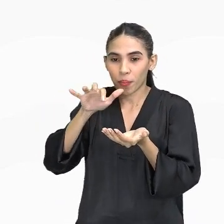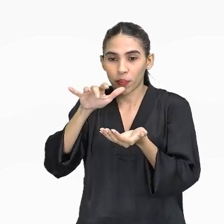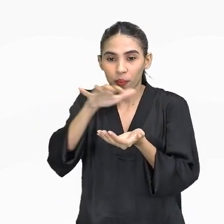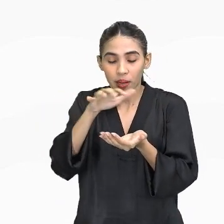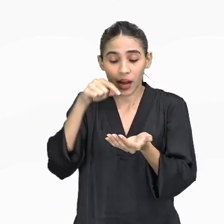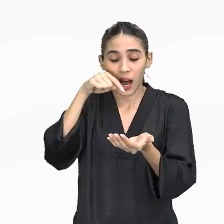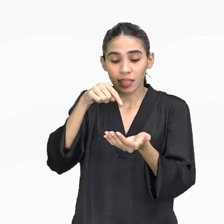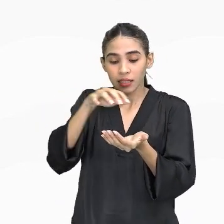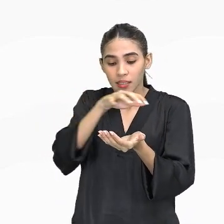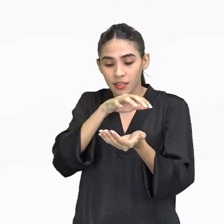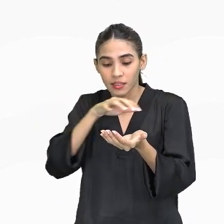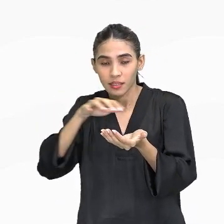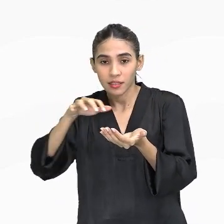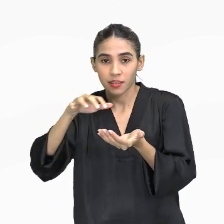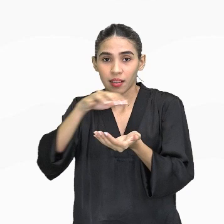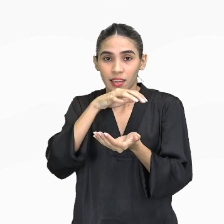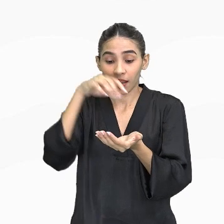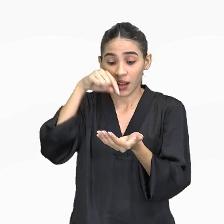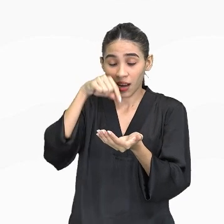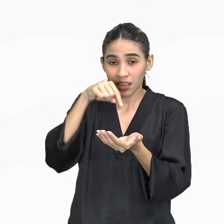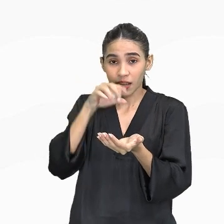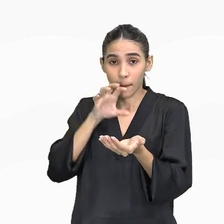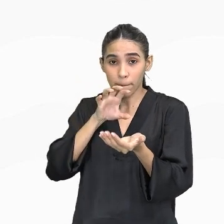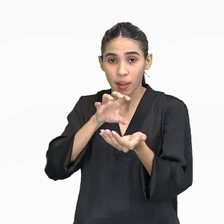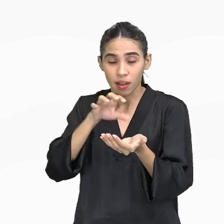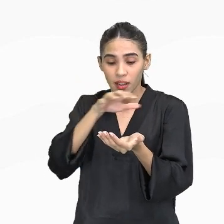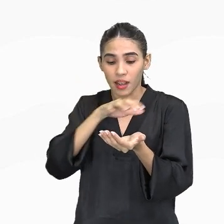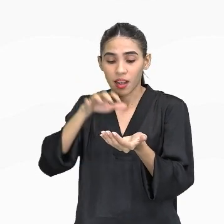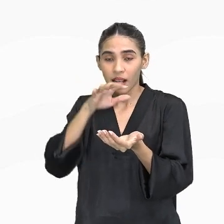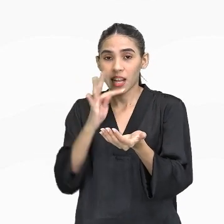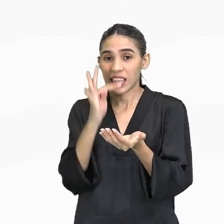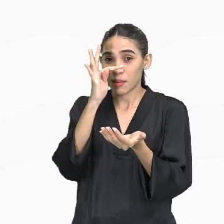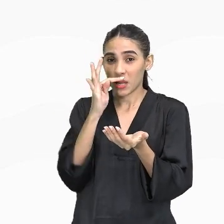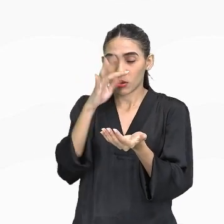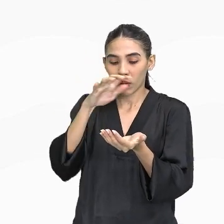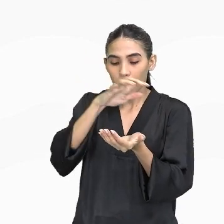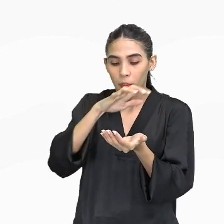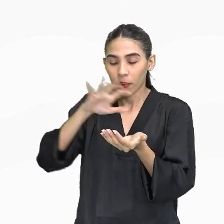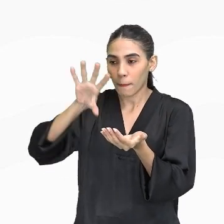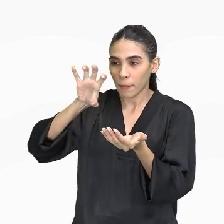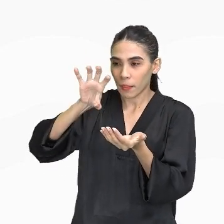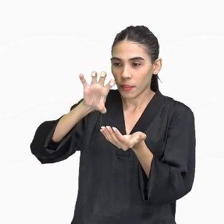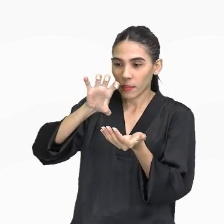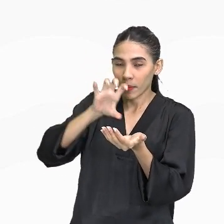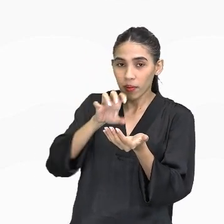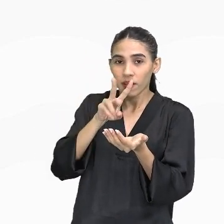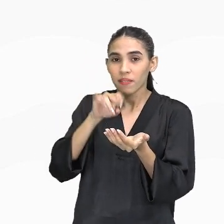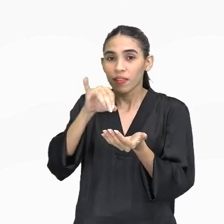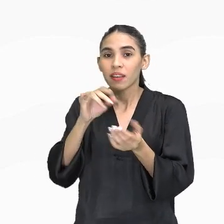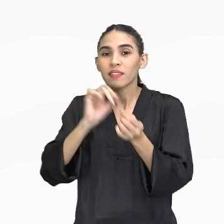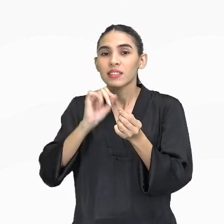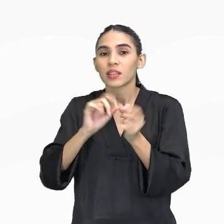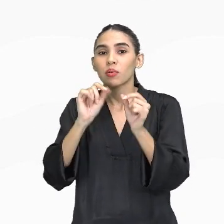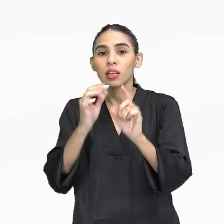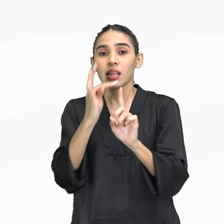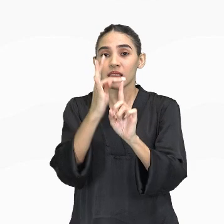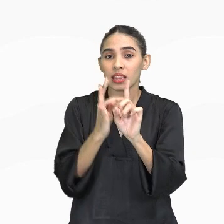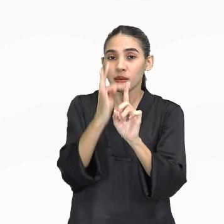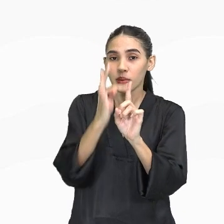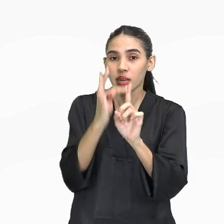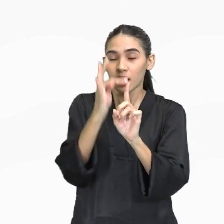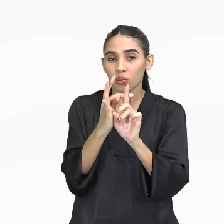ficar ali naquela atmosfera, tá certo? Uma parte desse calor vai ser absorvido pela atmosfera e vai fazer com que a temperatura,